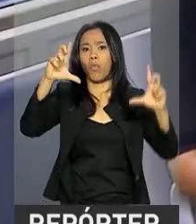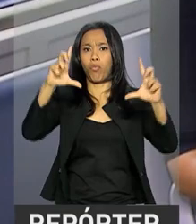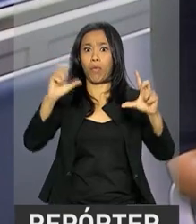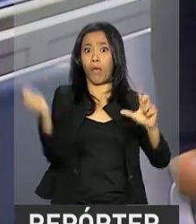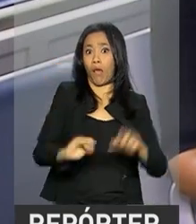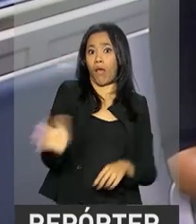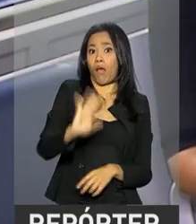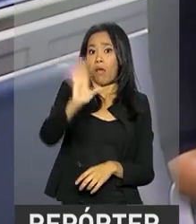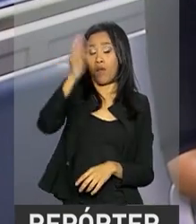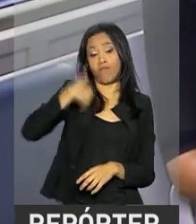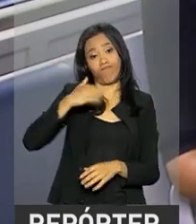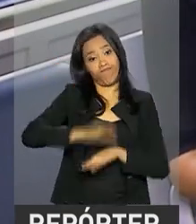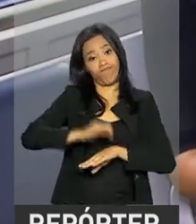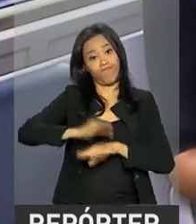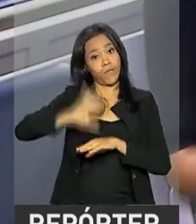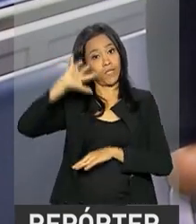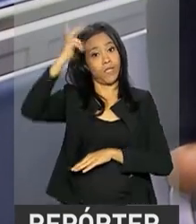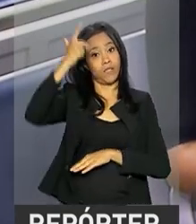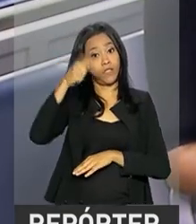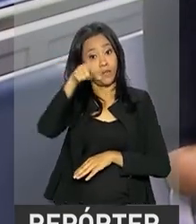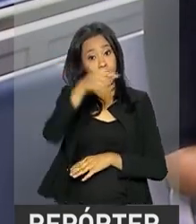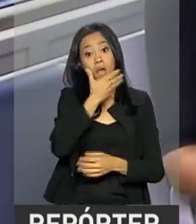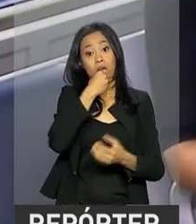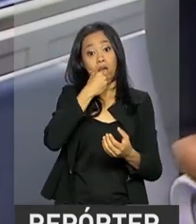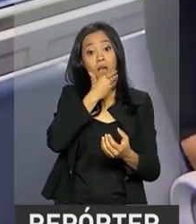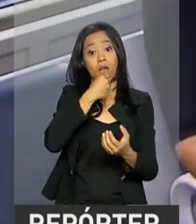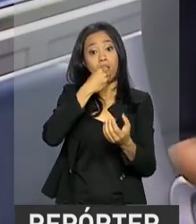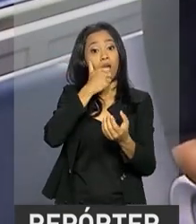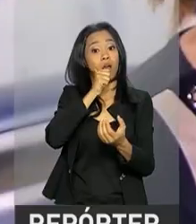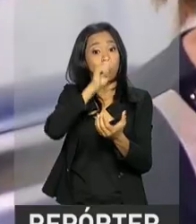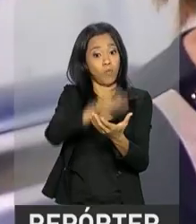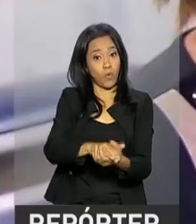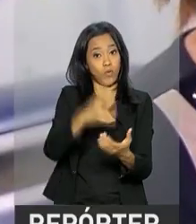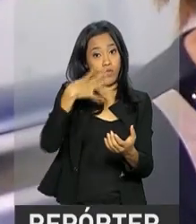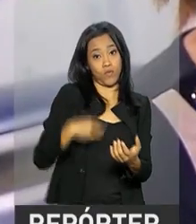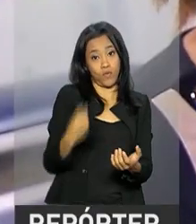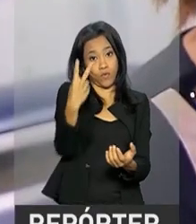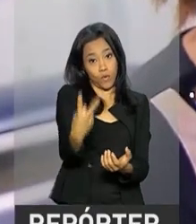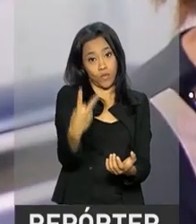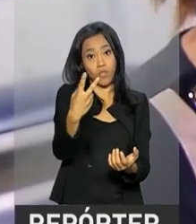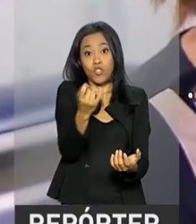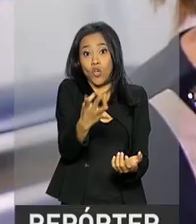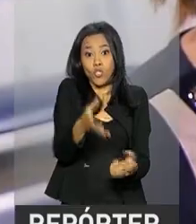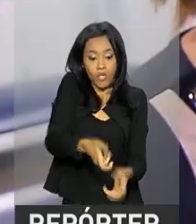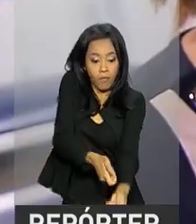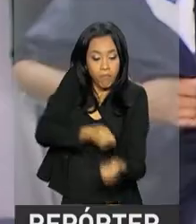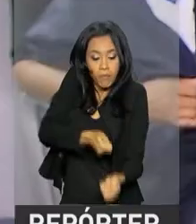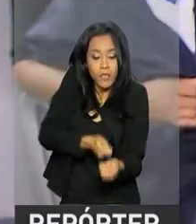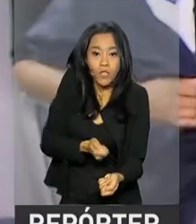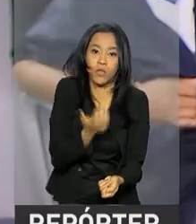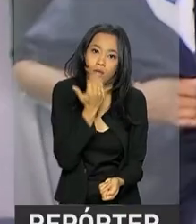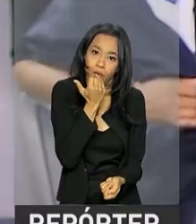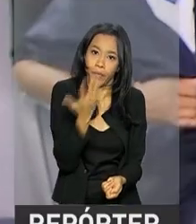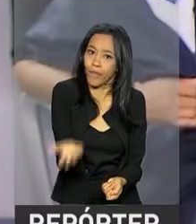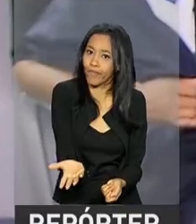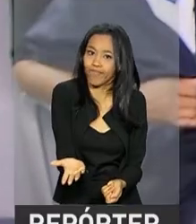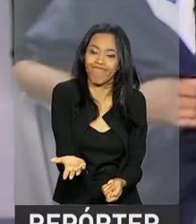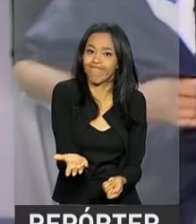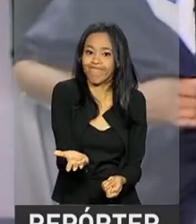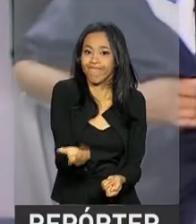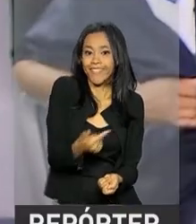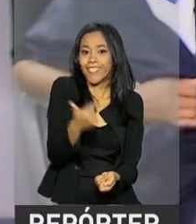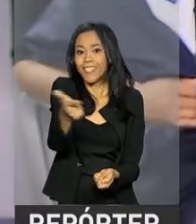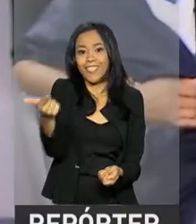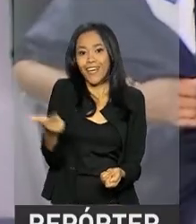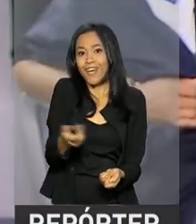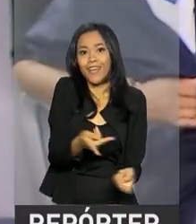cara, chegou um momento em que ele, a esposa e os dois filhos só tinham mandioca para comer. E quando nem mais enviar